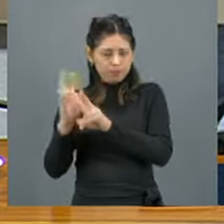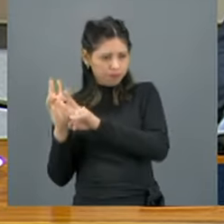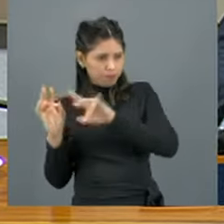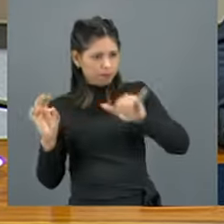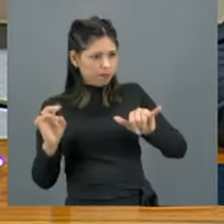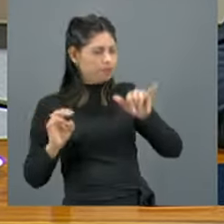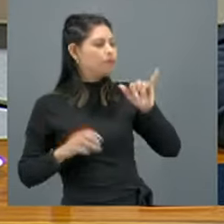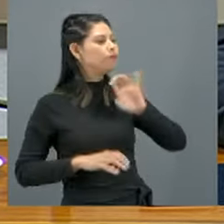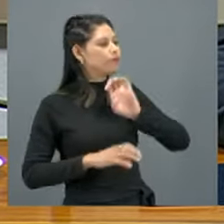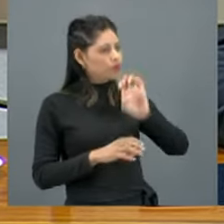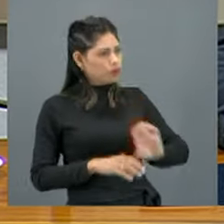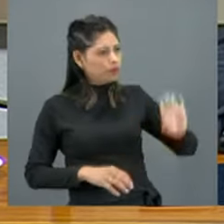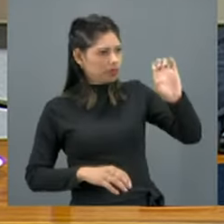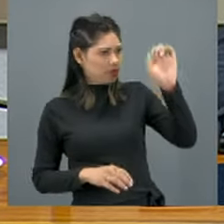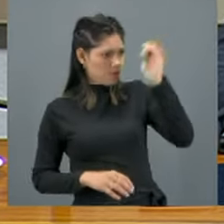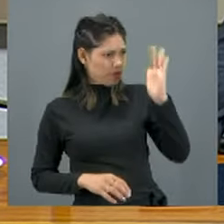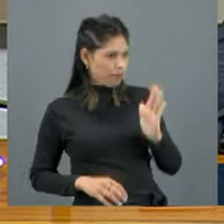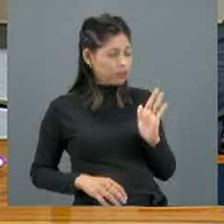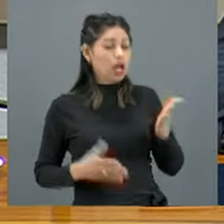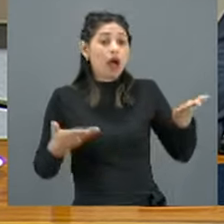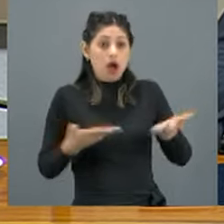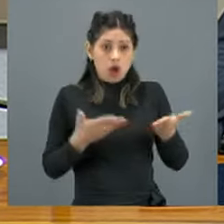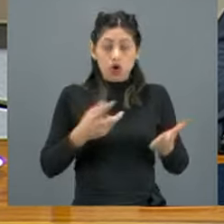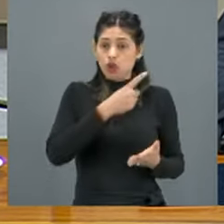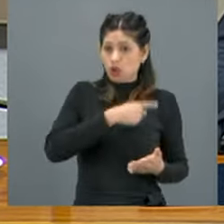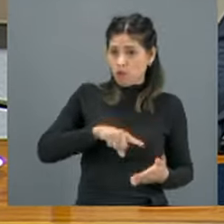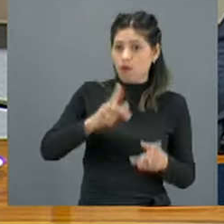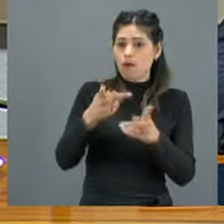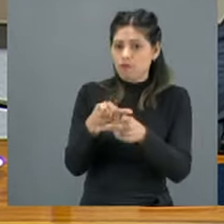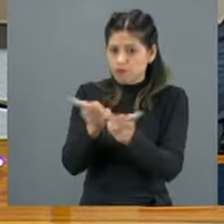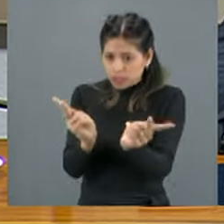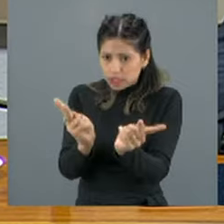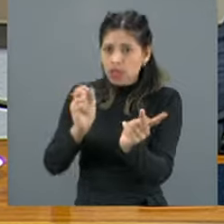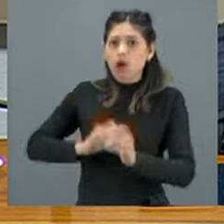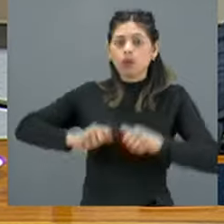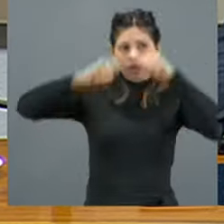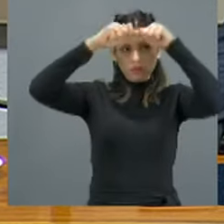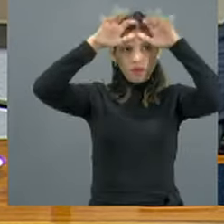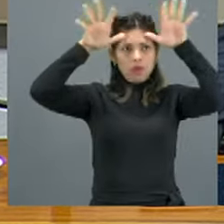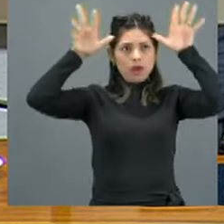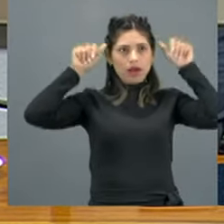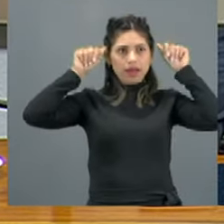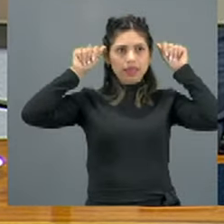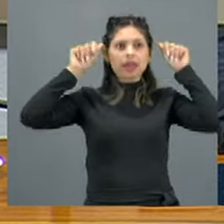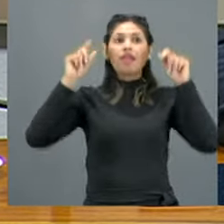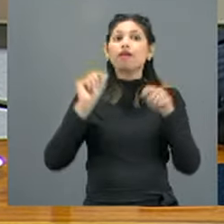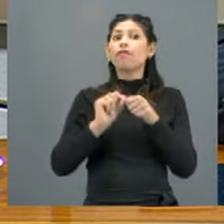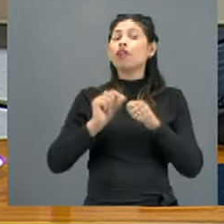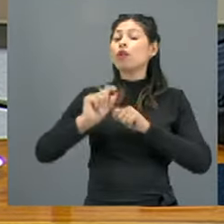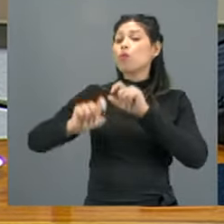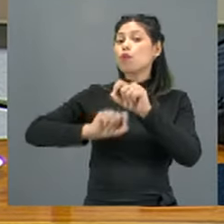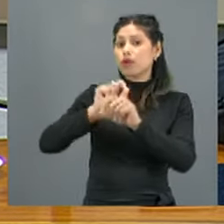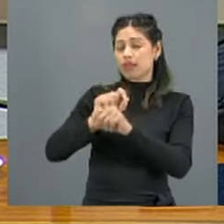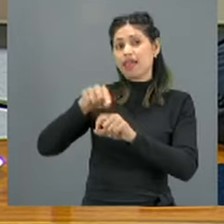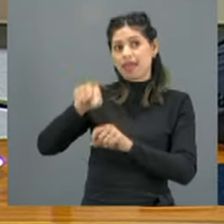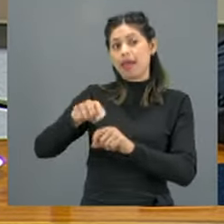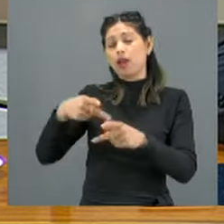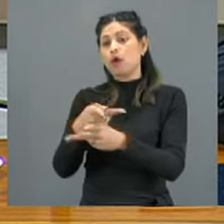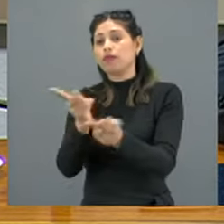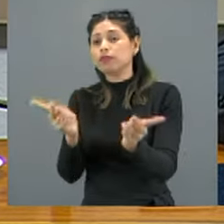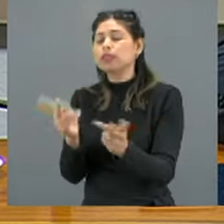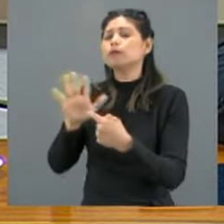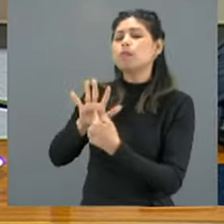Fomos agora ao Acre para mostrar uma outra realidade, a realidade das reservas extrativistas.